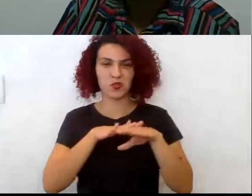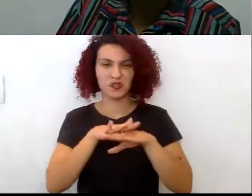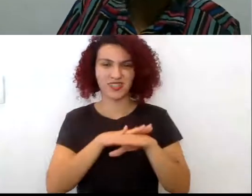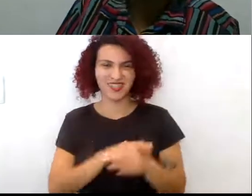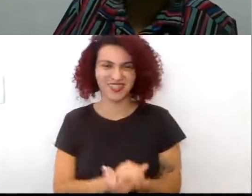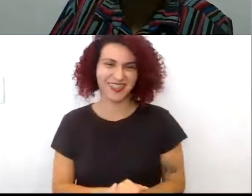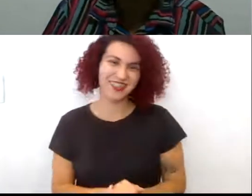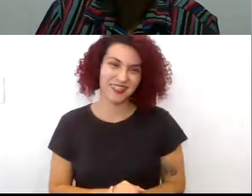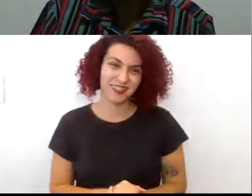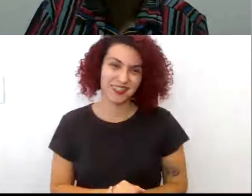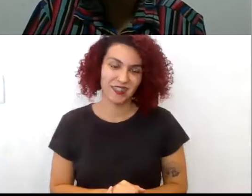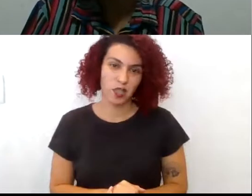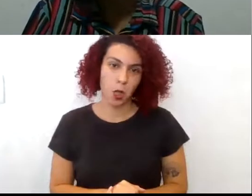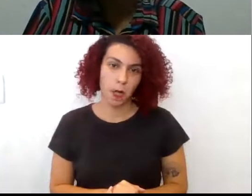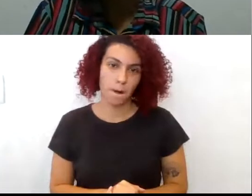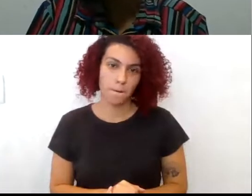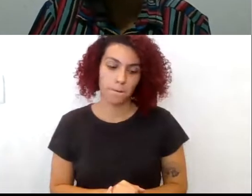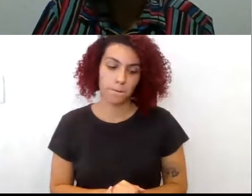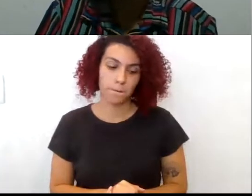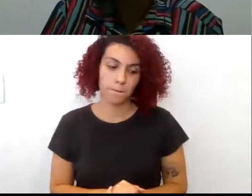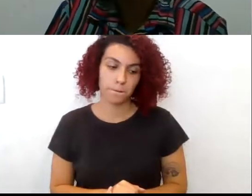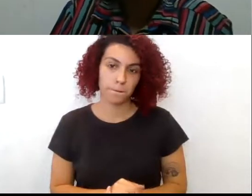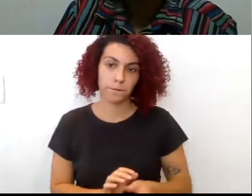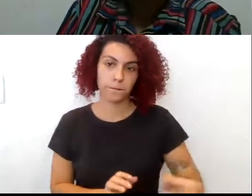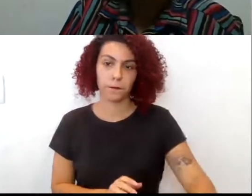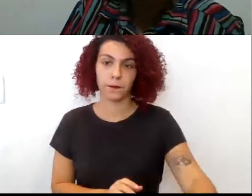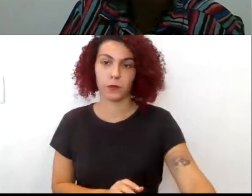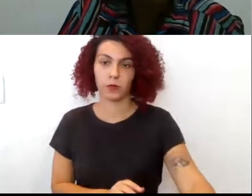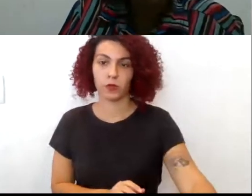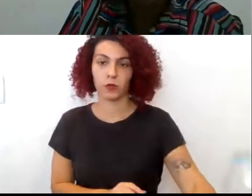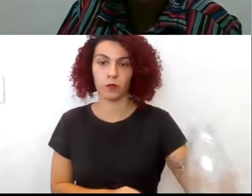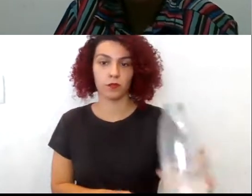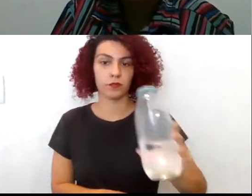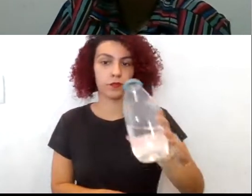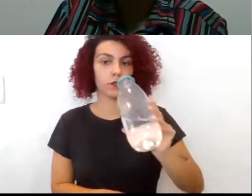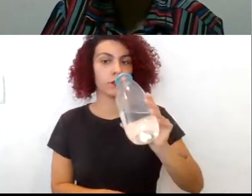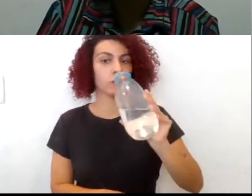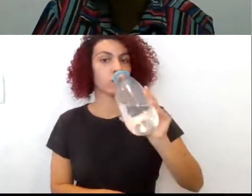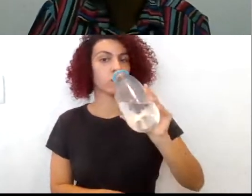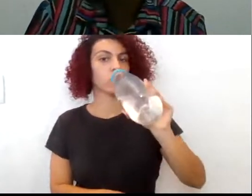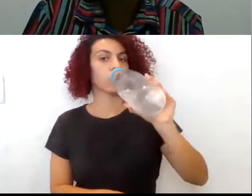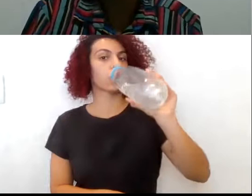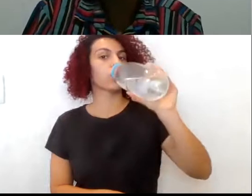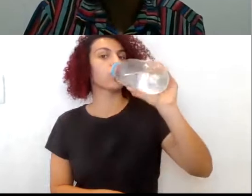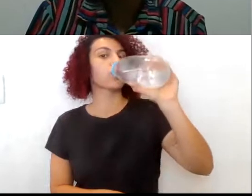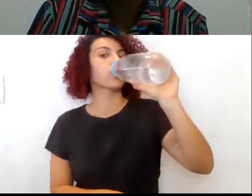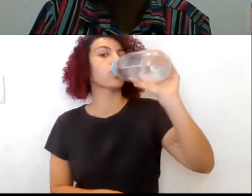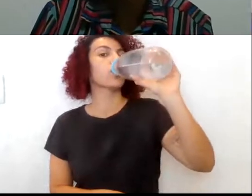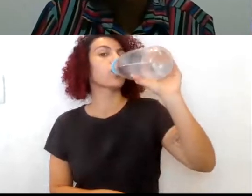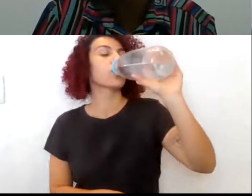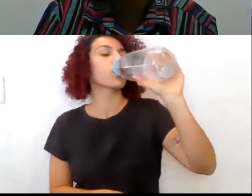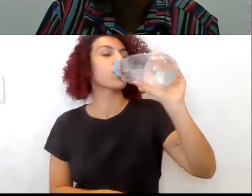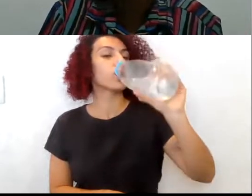alimentar a caixa falou que seria interessante pelo YouTube eu gosto muito Kátia que seja no zoom para que a gente possa